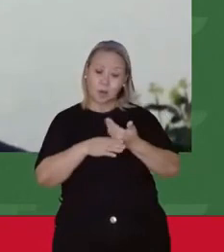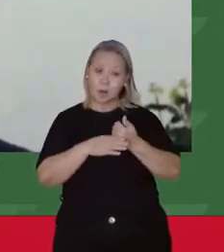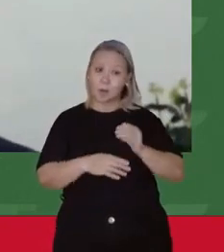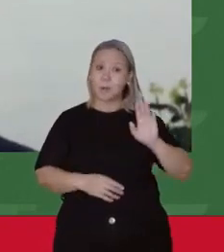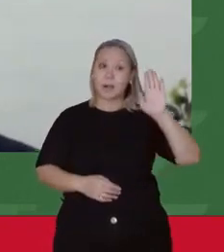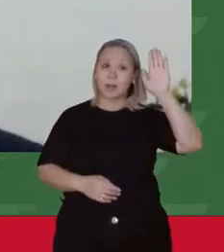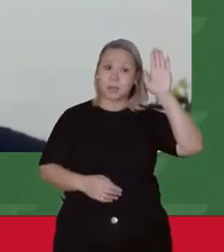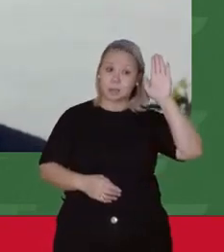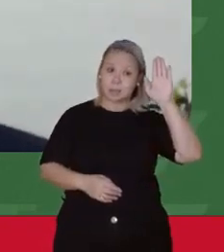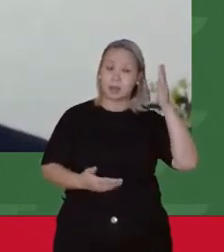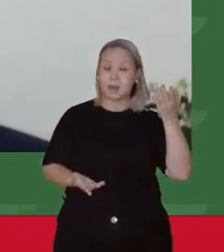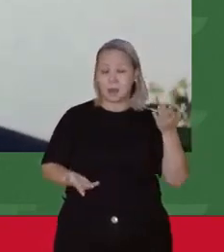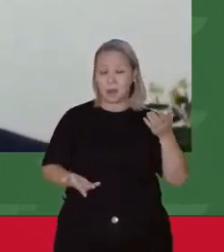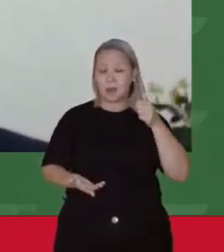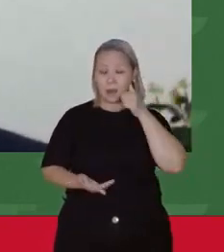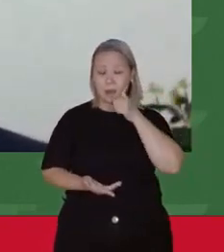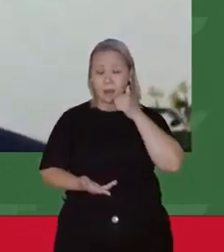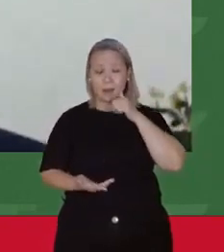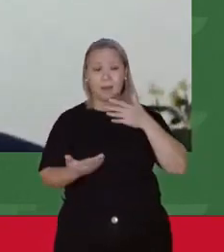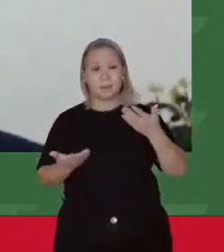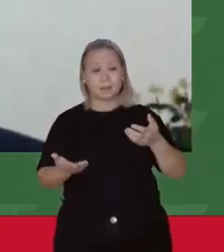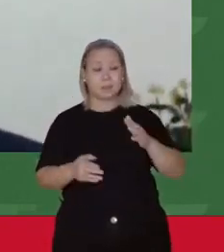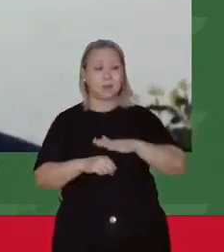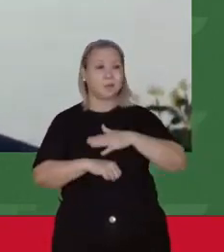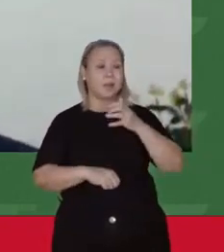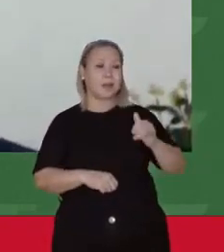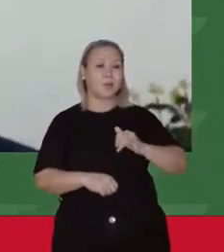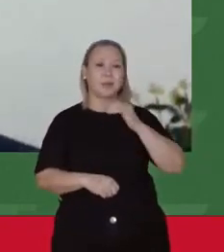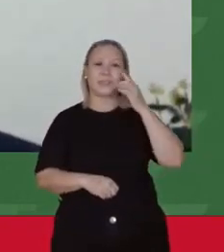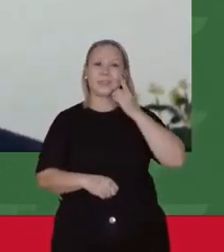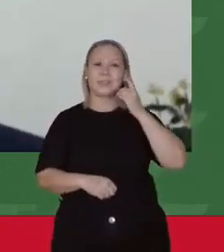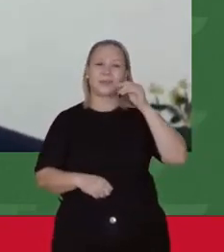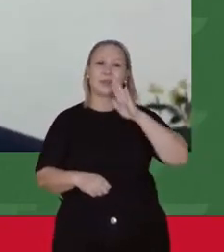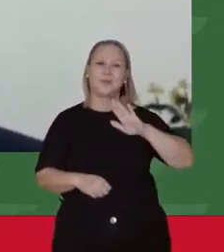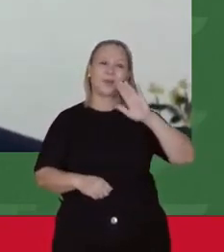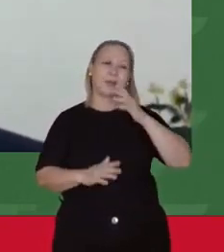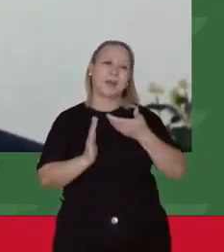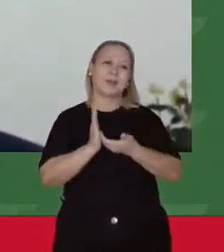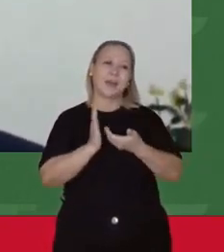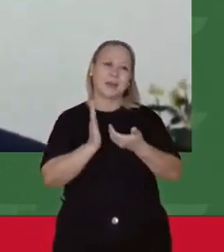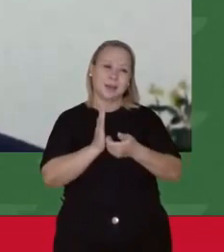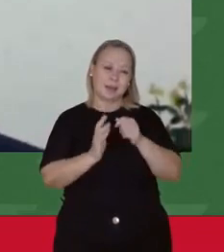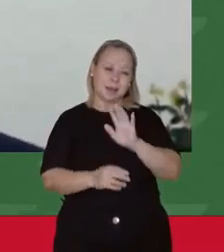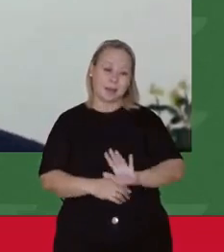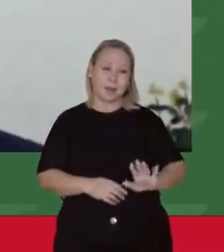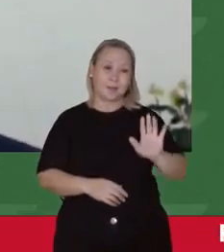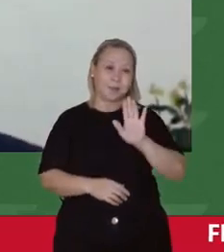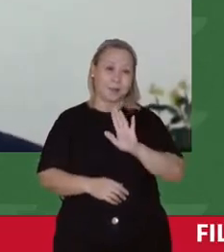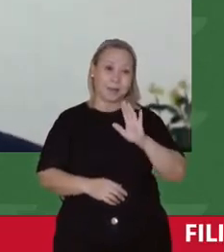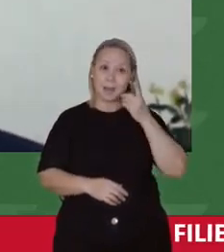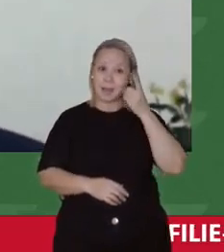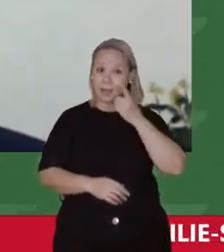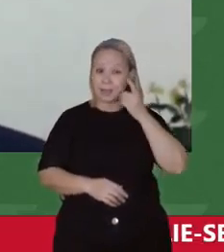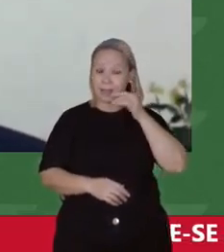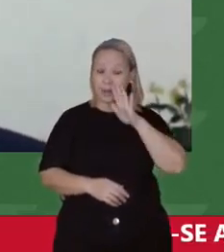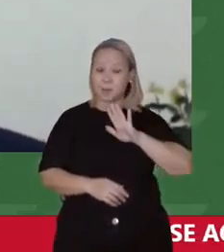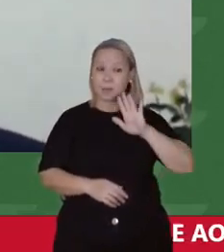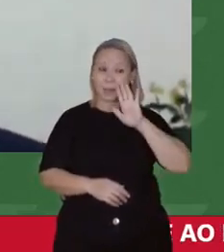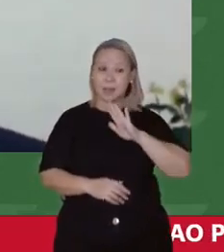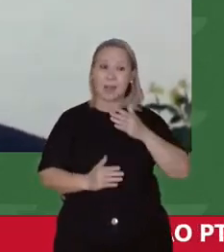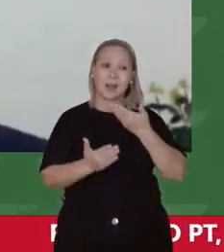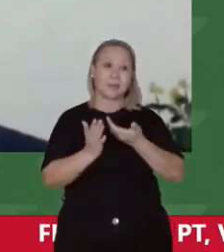e candidatas, e o mais importante, deputadas na Câmara Federal e deputadas nas